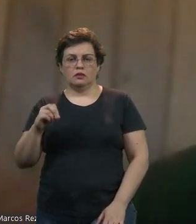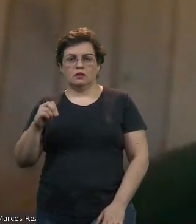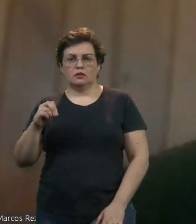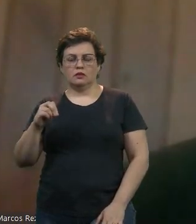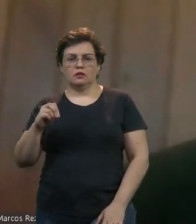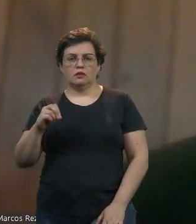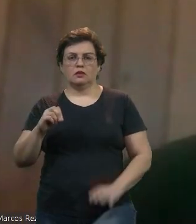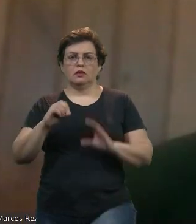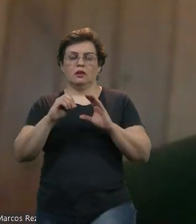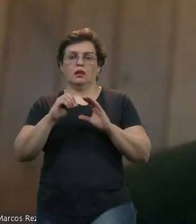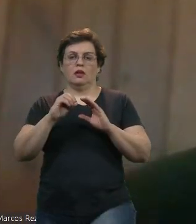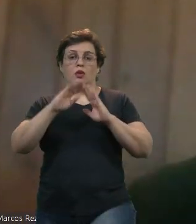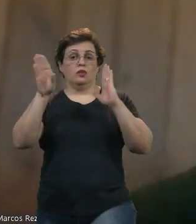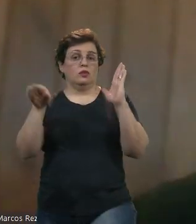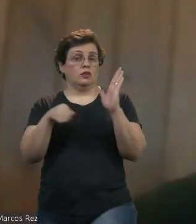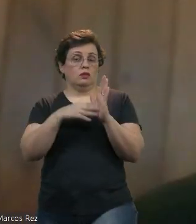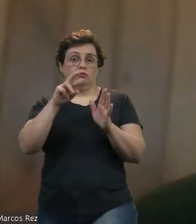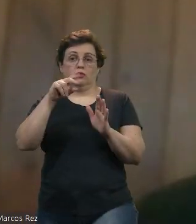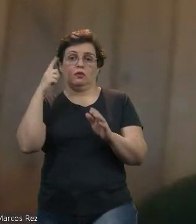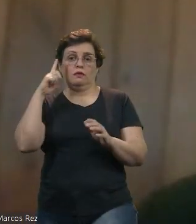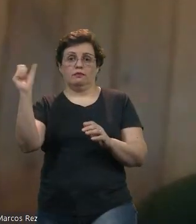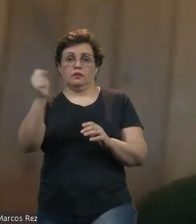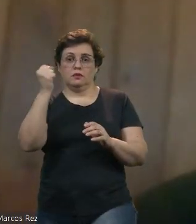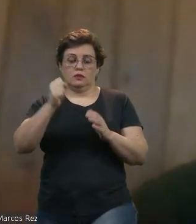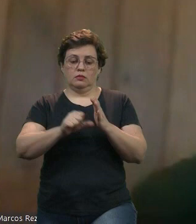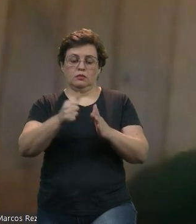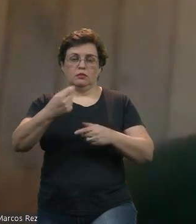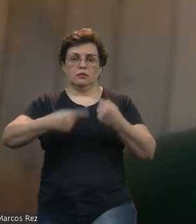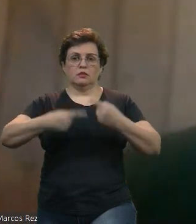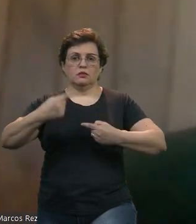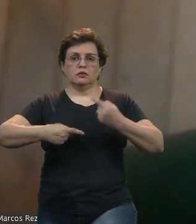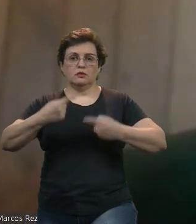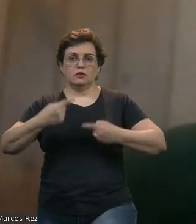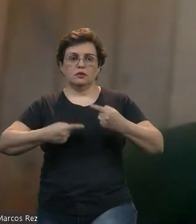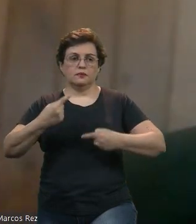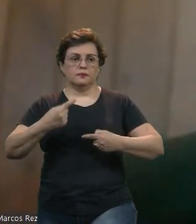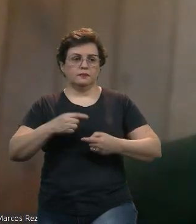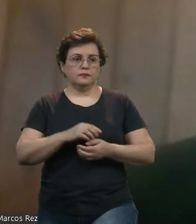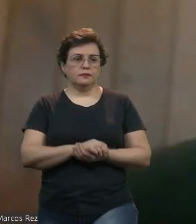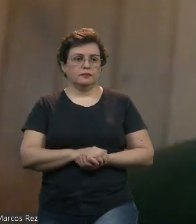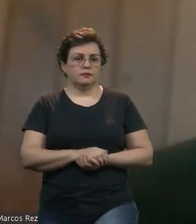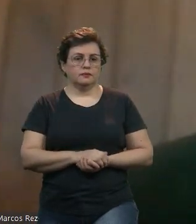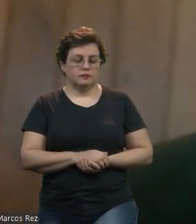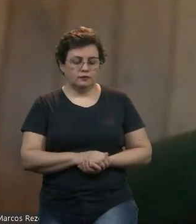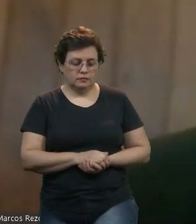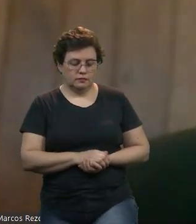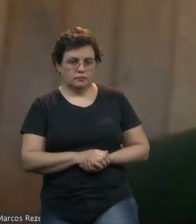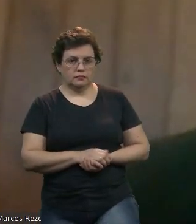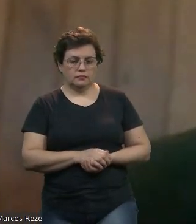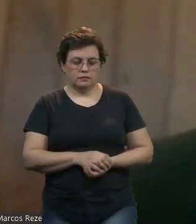2020, em globo, na forma como foi vencida em primeira discussão.